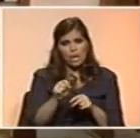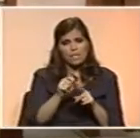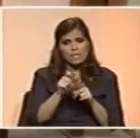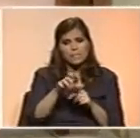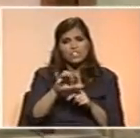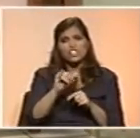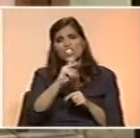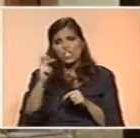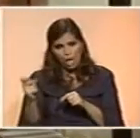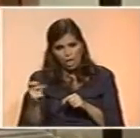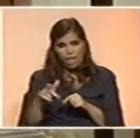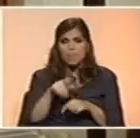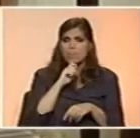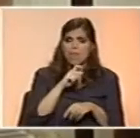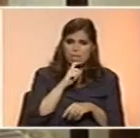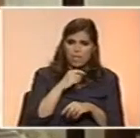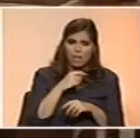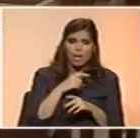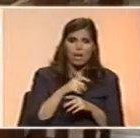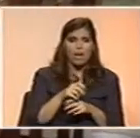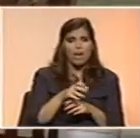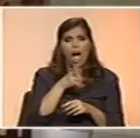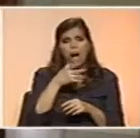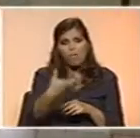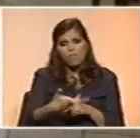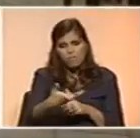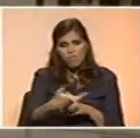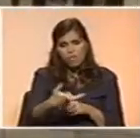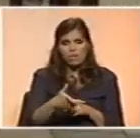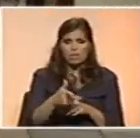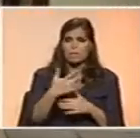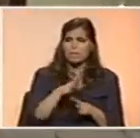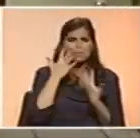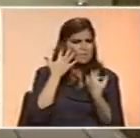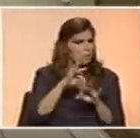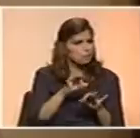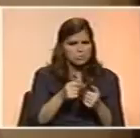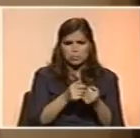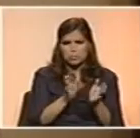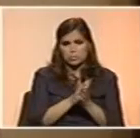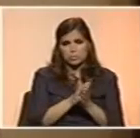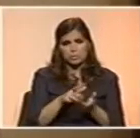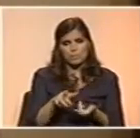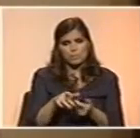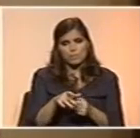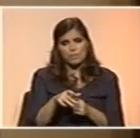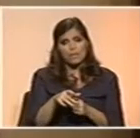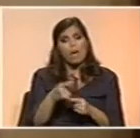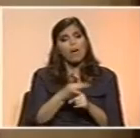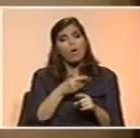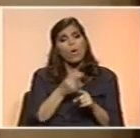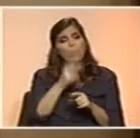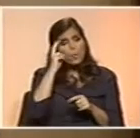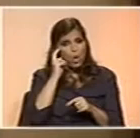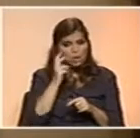há truques, pode-se demolhar, mas é tudo muito simples. Por exemplo, os produtos biológicos